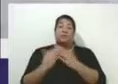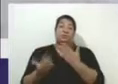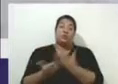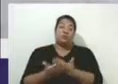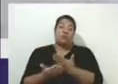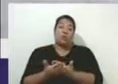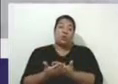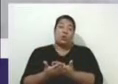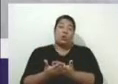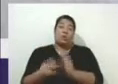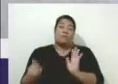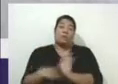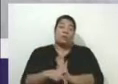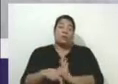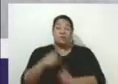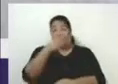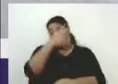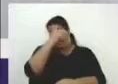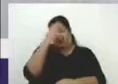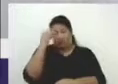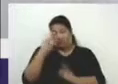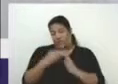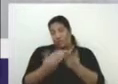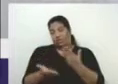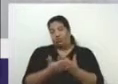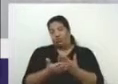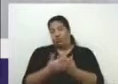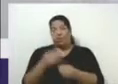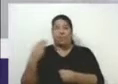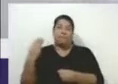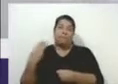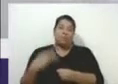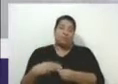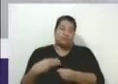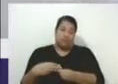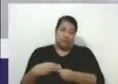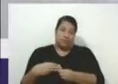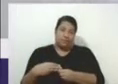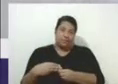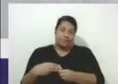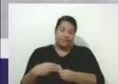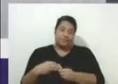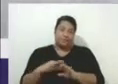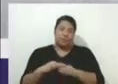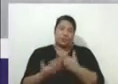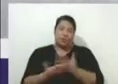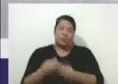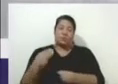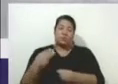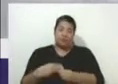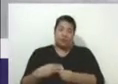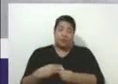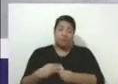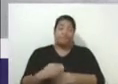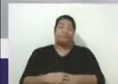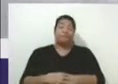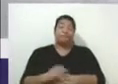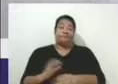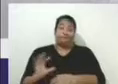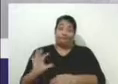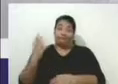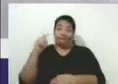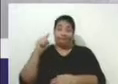prefeitura, escola municipal, um caso que vem acontecendo lá na